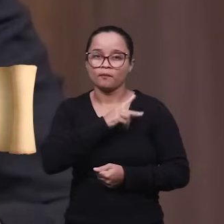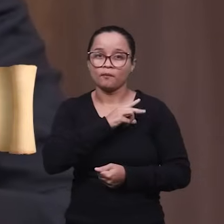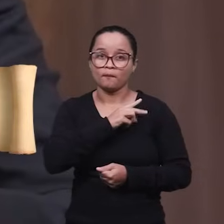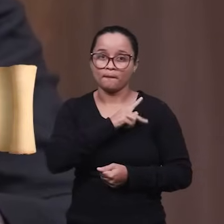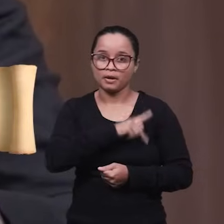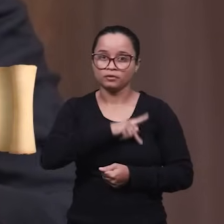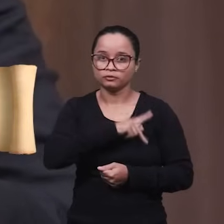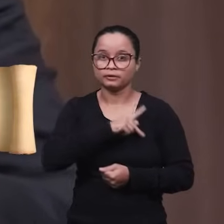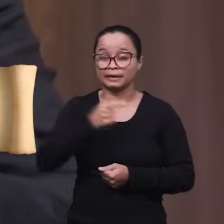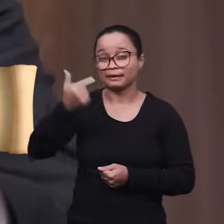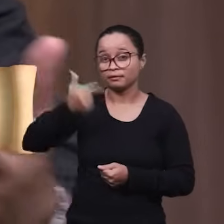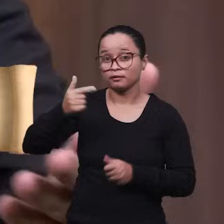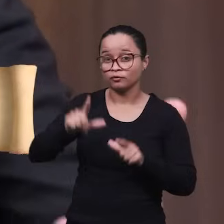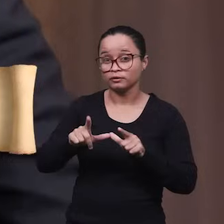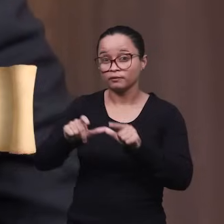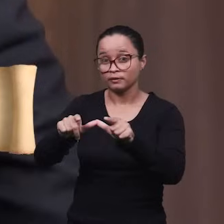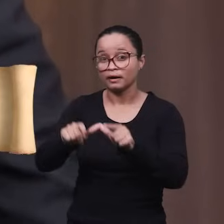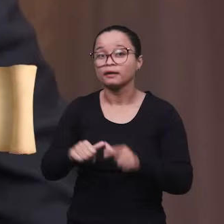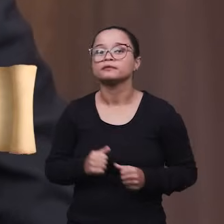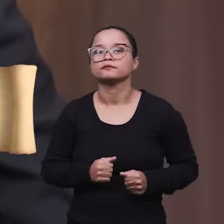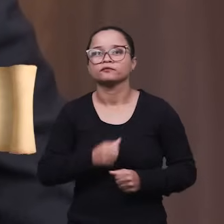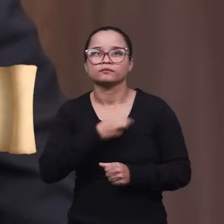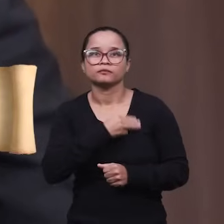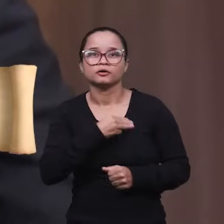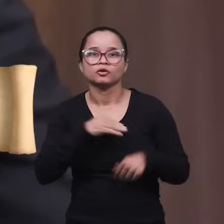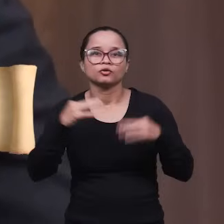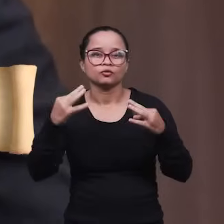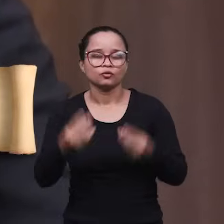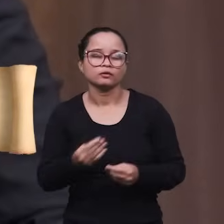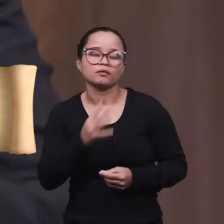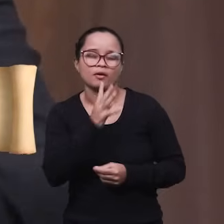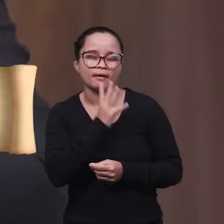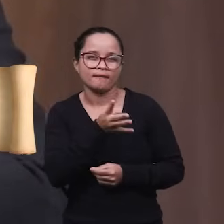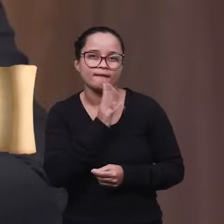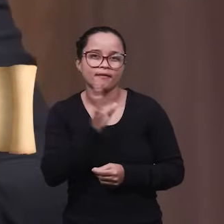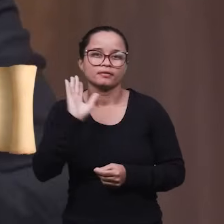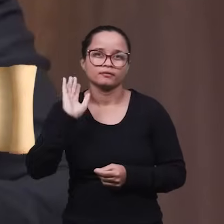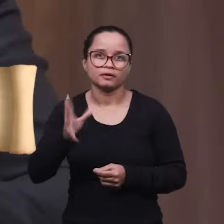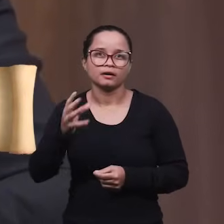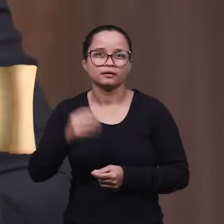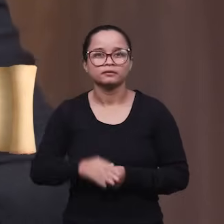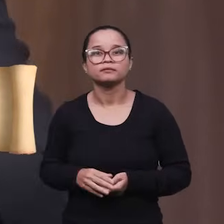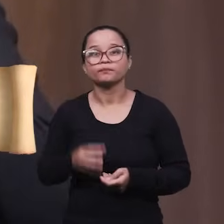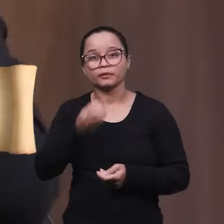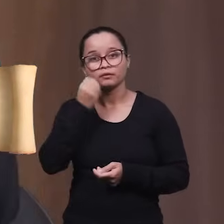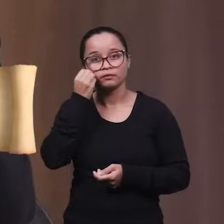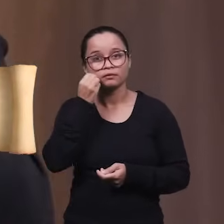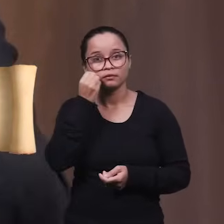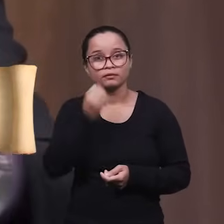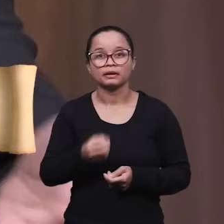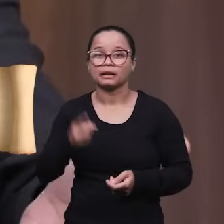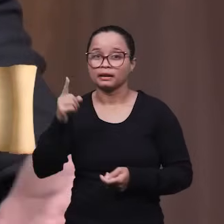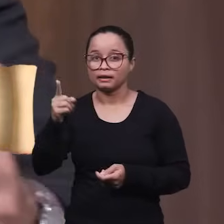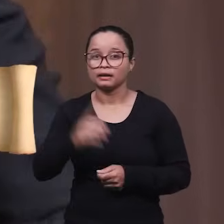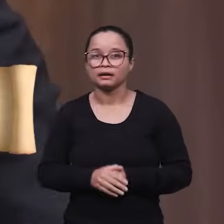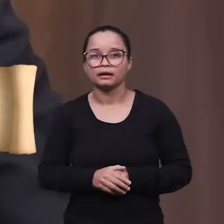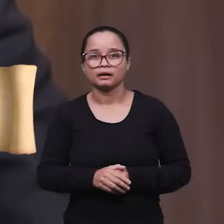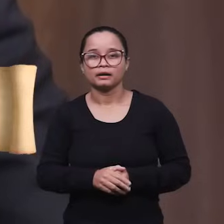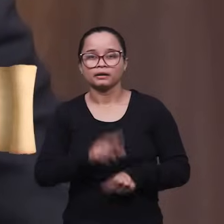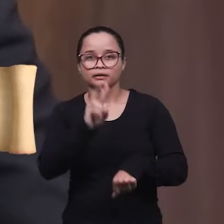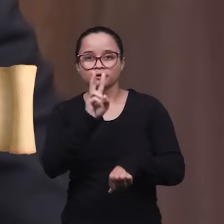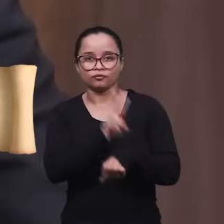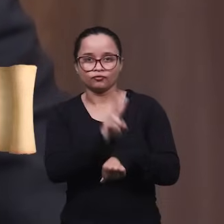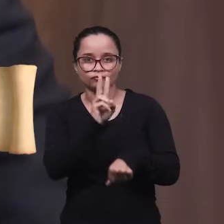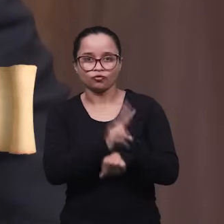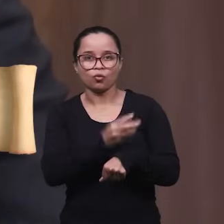mas todos já conhecem a experiência vivida do carcereiro, quando ambos são presos,